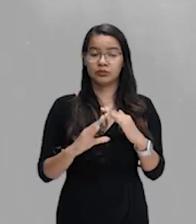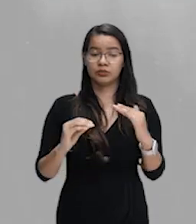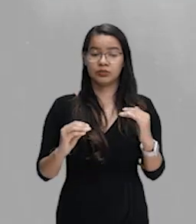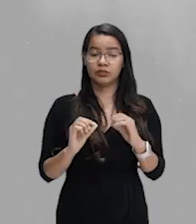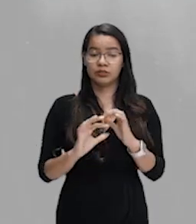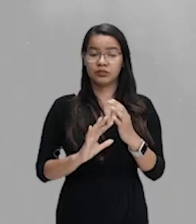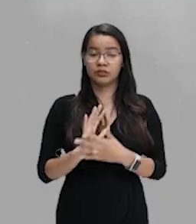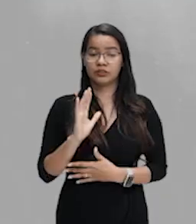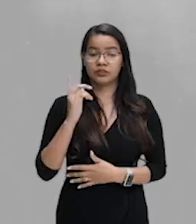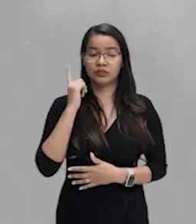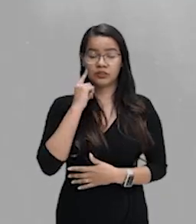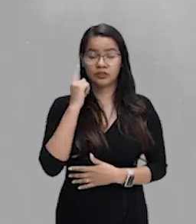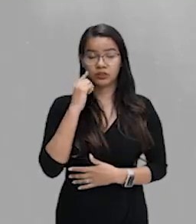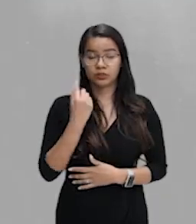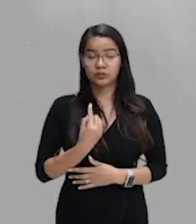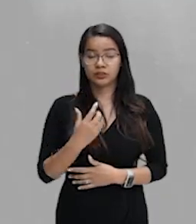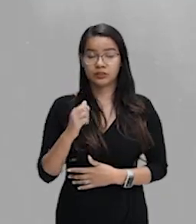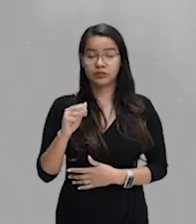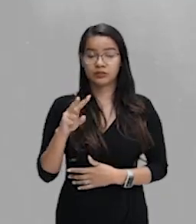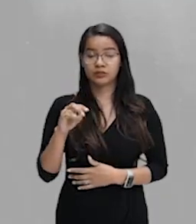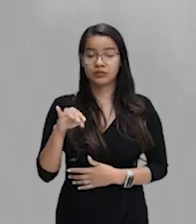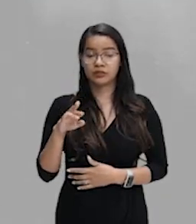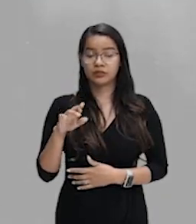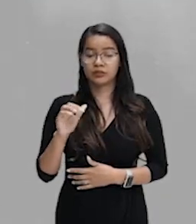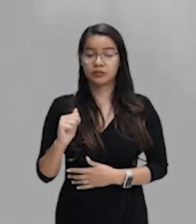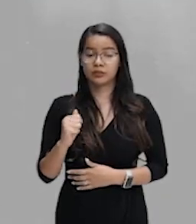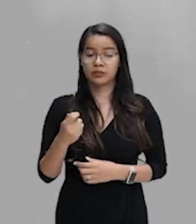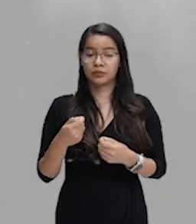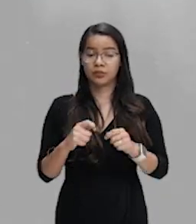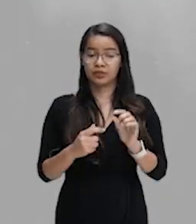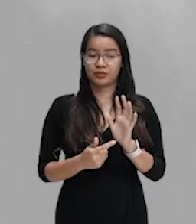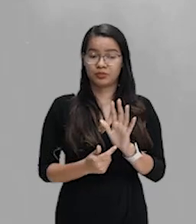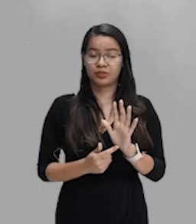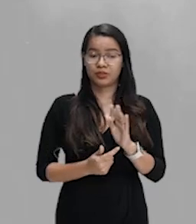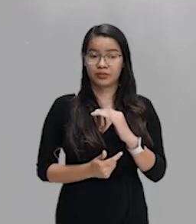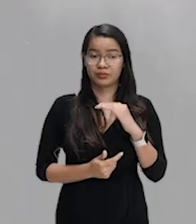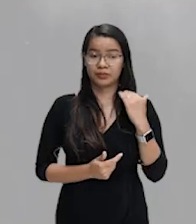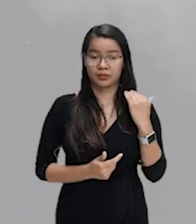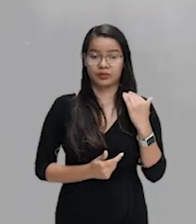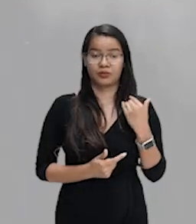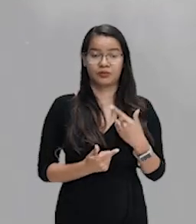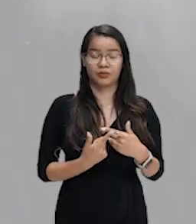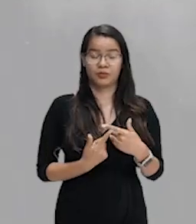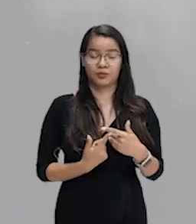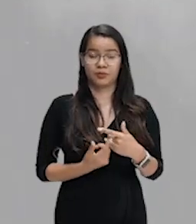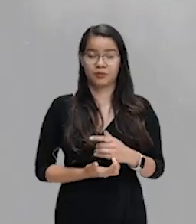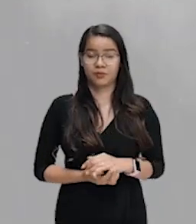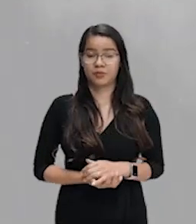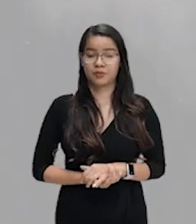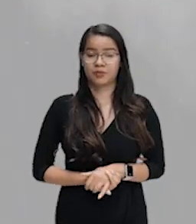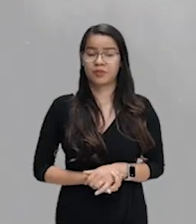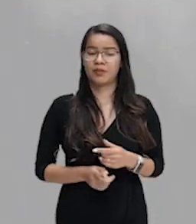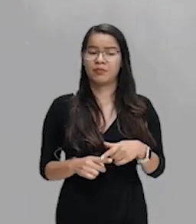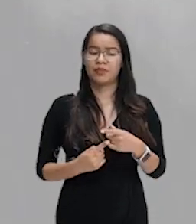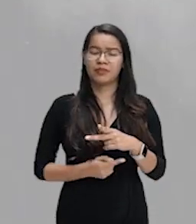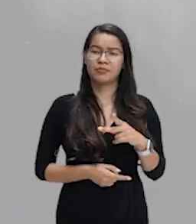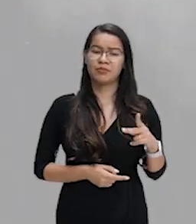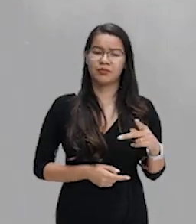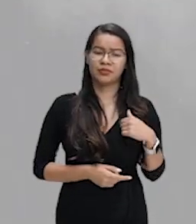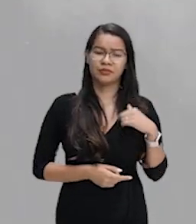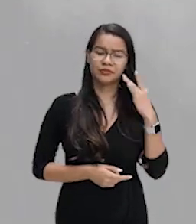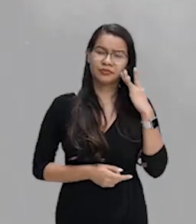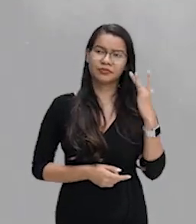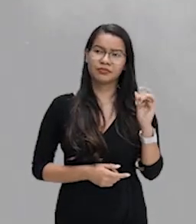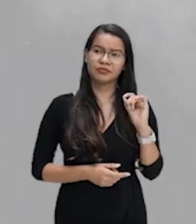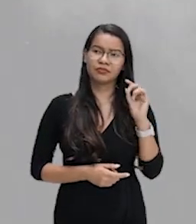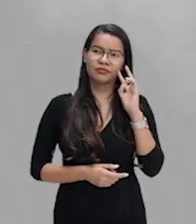criando a ideia de uma caveira que pode criar a sensação de morte, porque a caveira trabalha muito nisso. Peraí, professor, eu acho